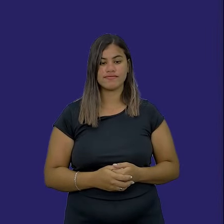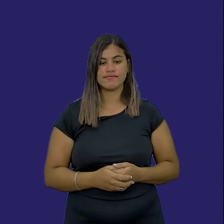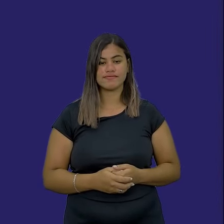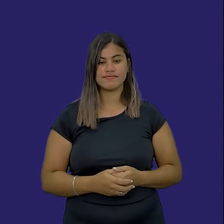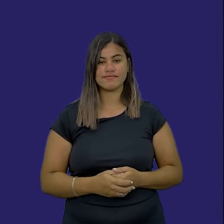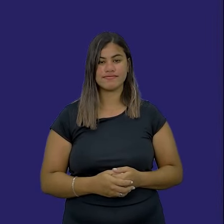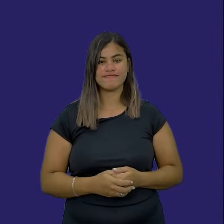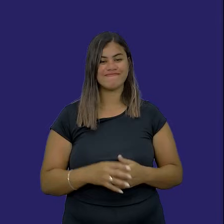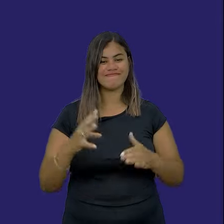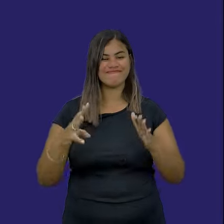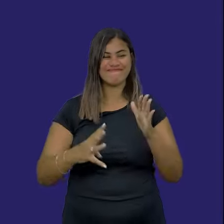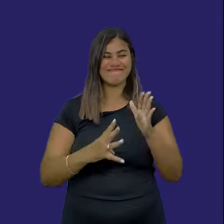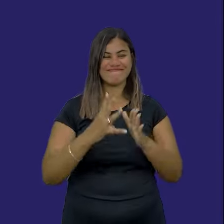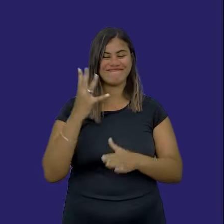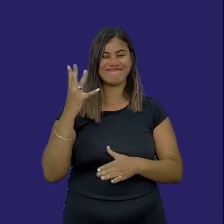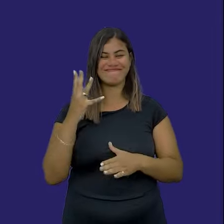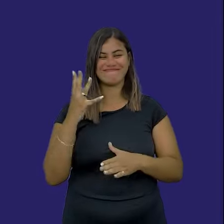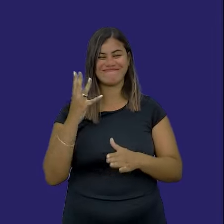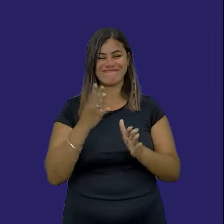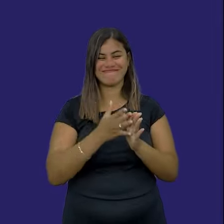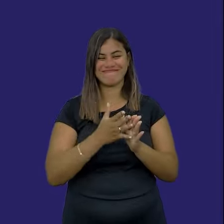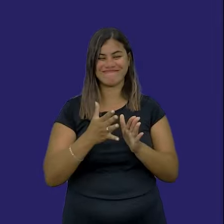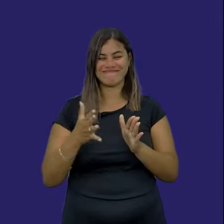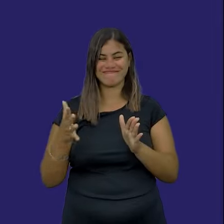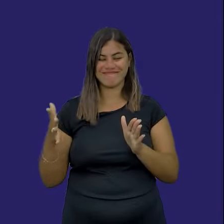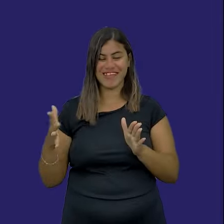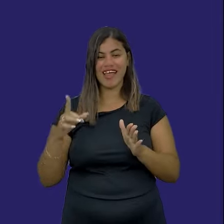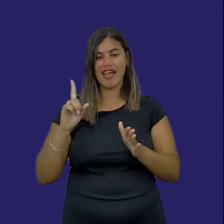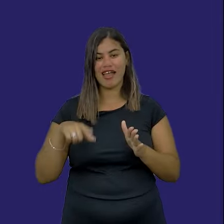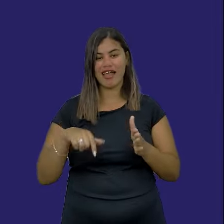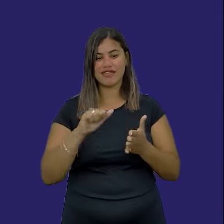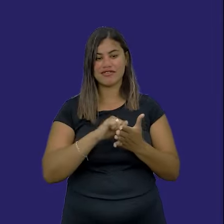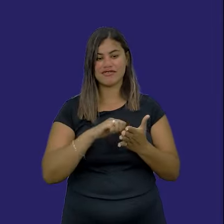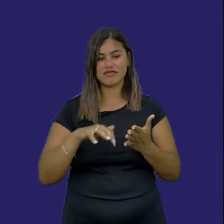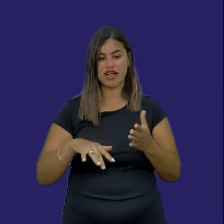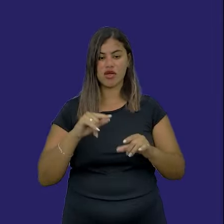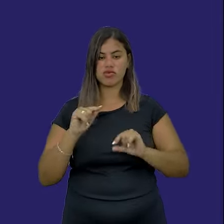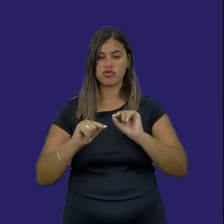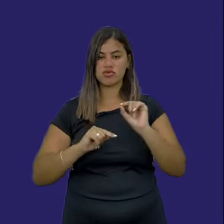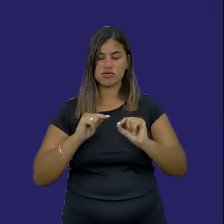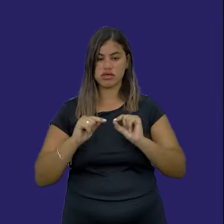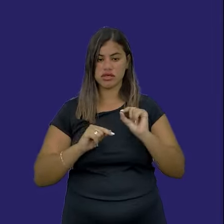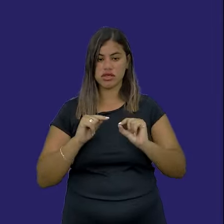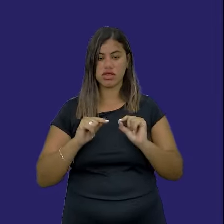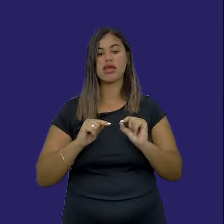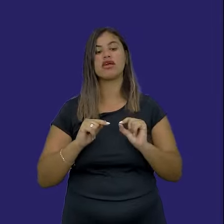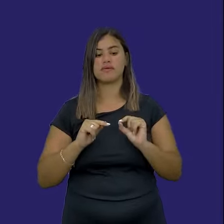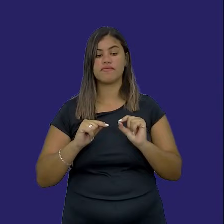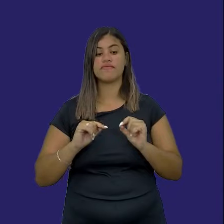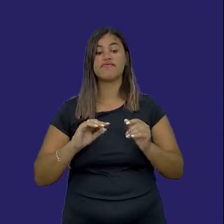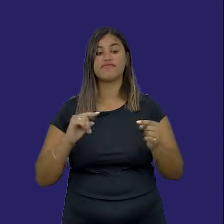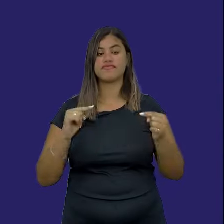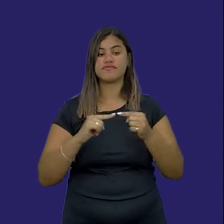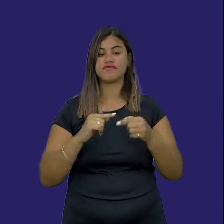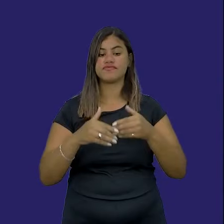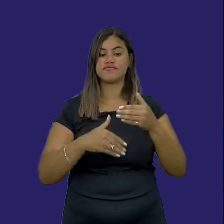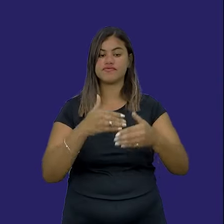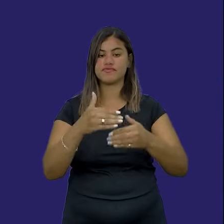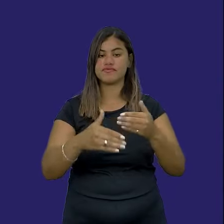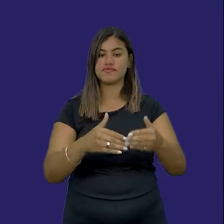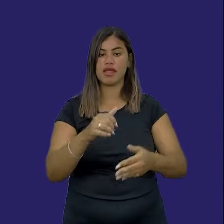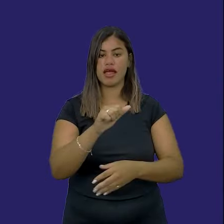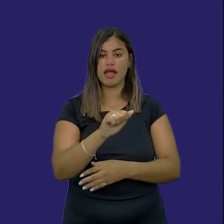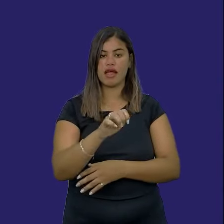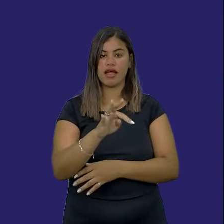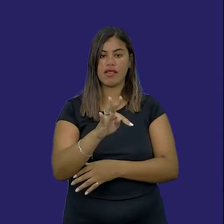E o quarto momento são sugestões de atividades a serem desenvolvidas no desdobramento da TPC da